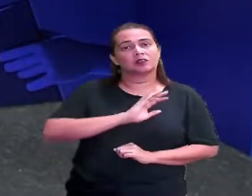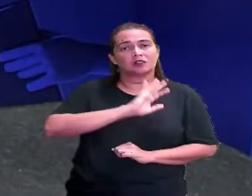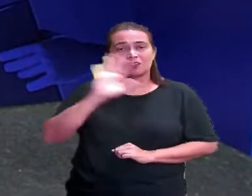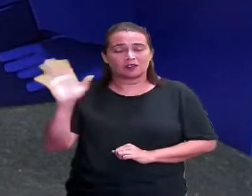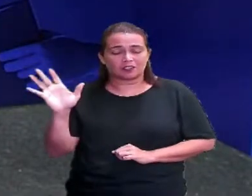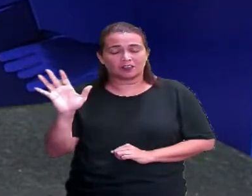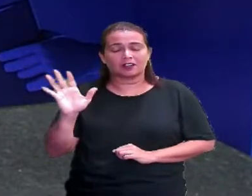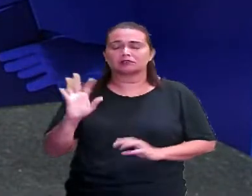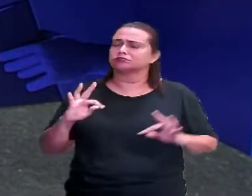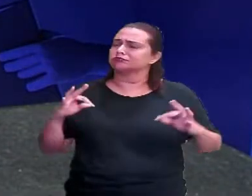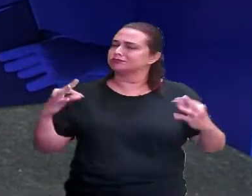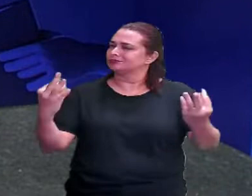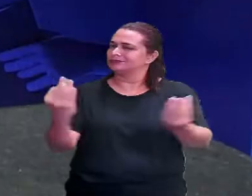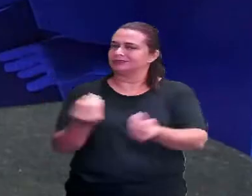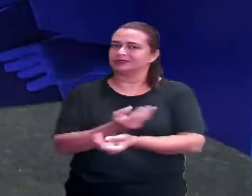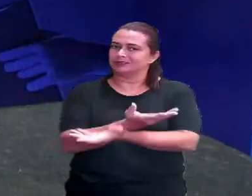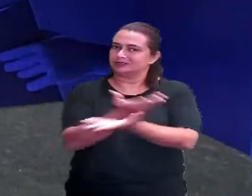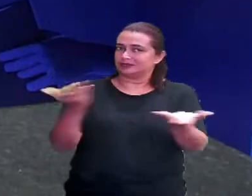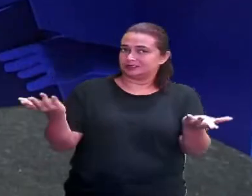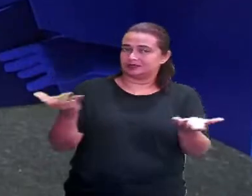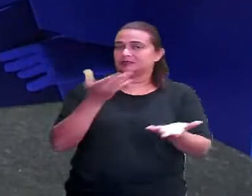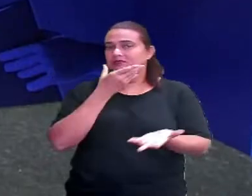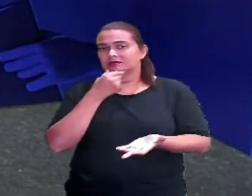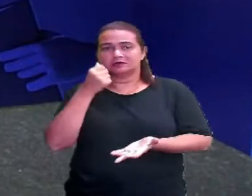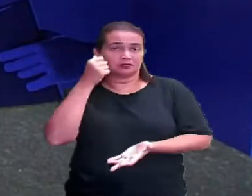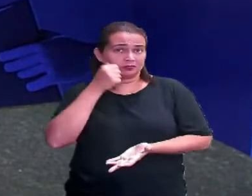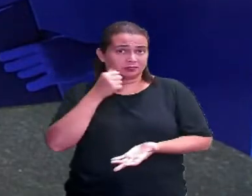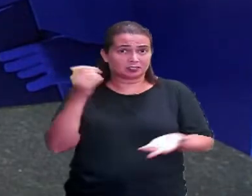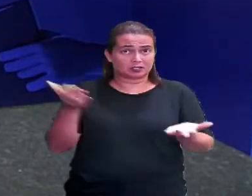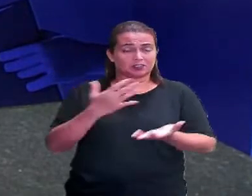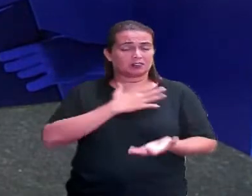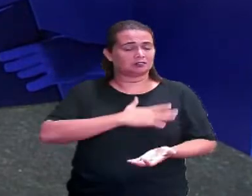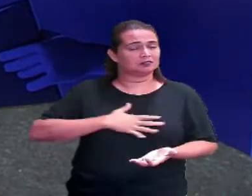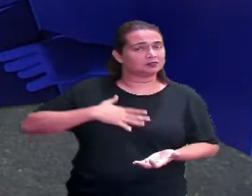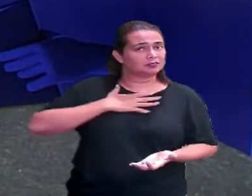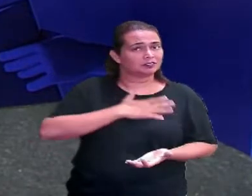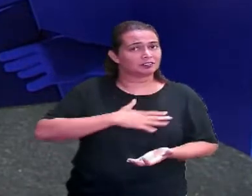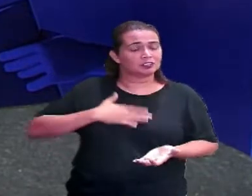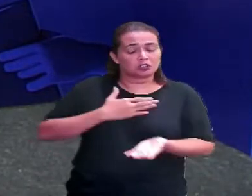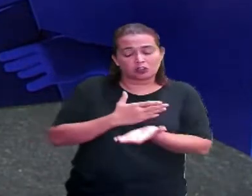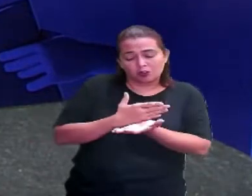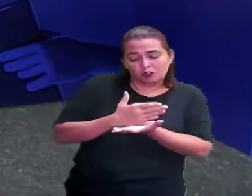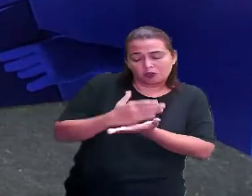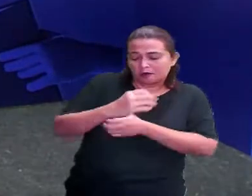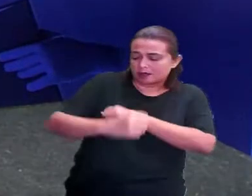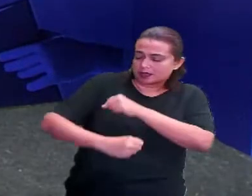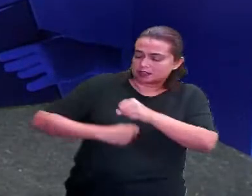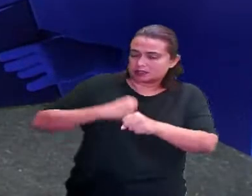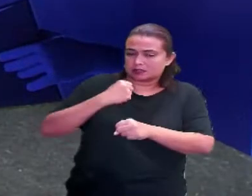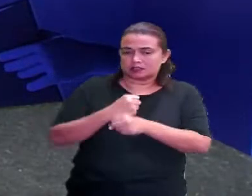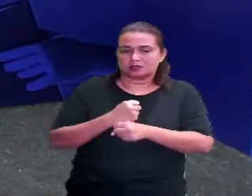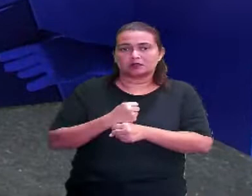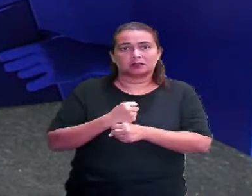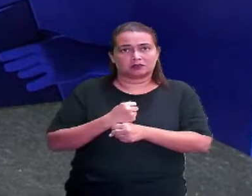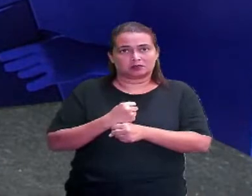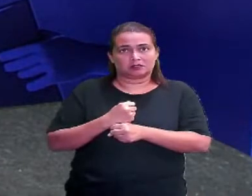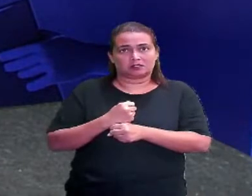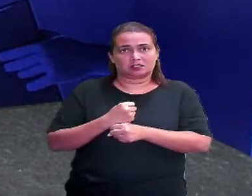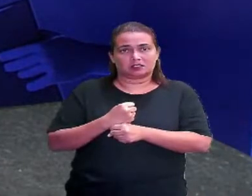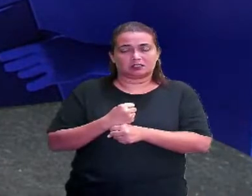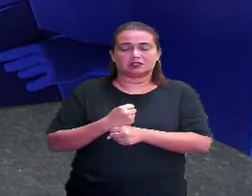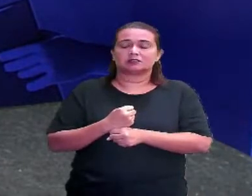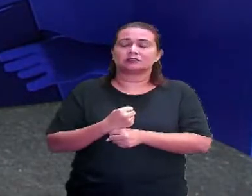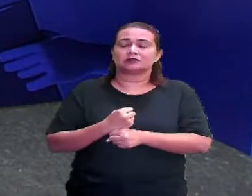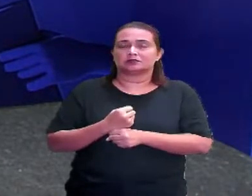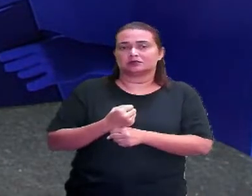Olá a todos, olá a todas. É com muita alegria que iniciamos, não é, esse ano letivo e é um prazer enorme